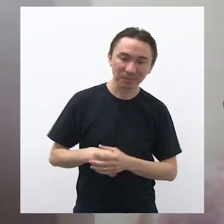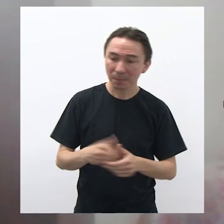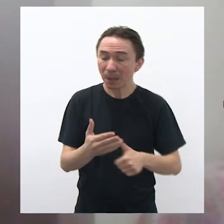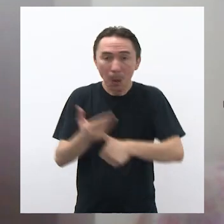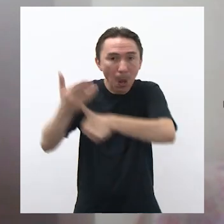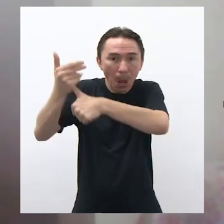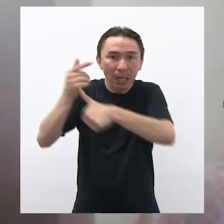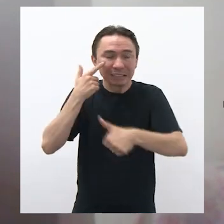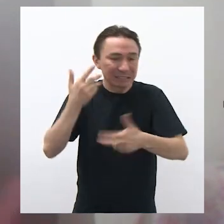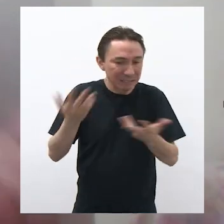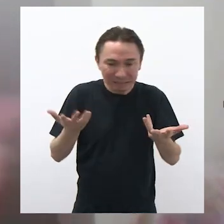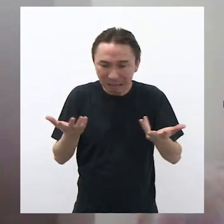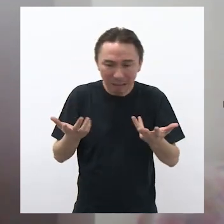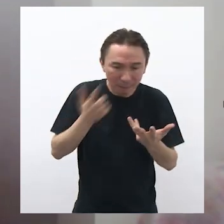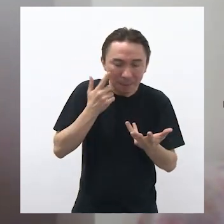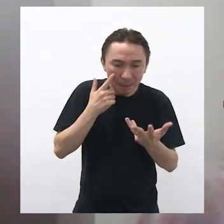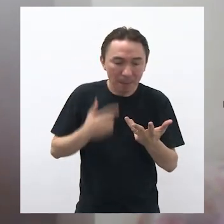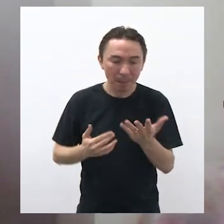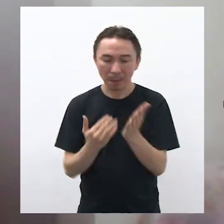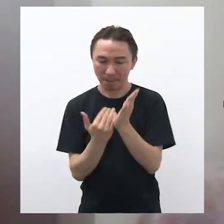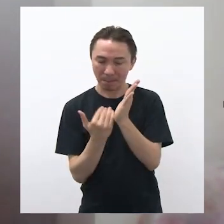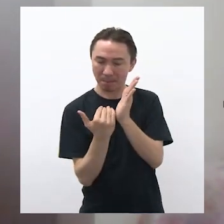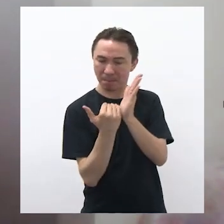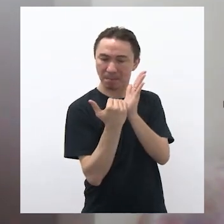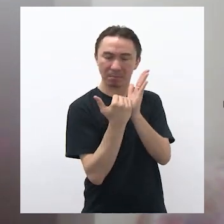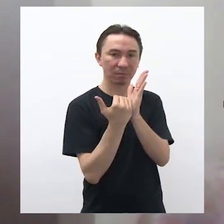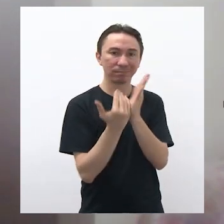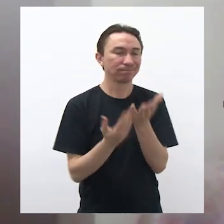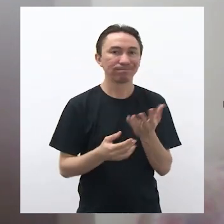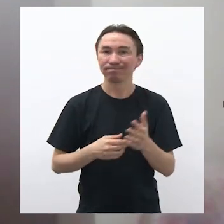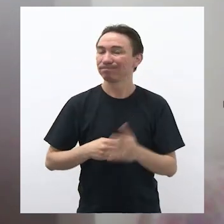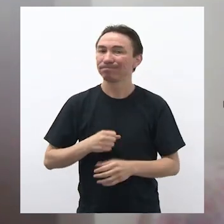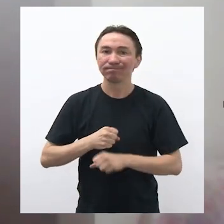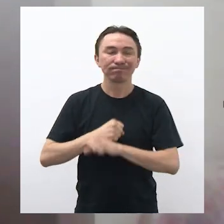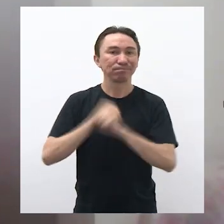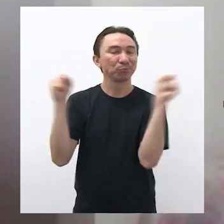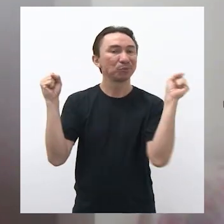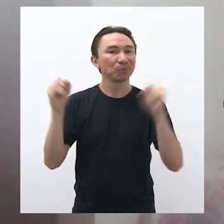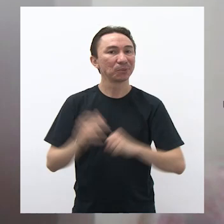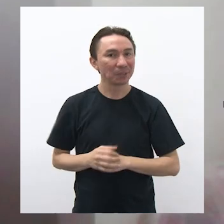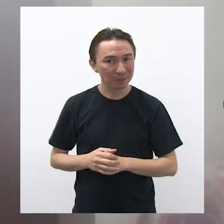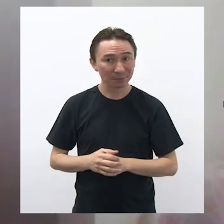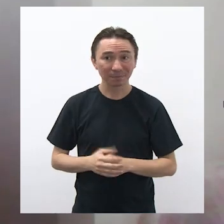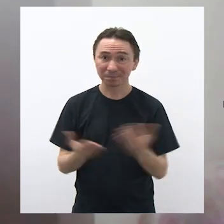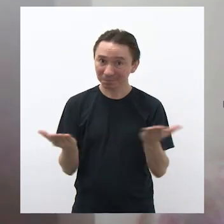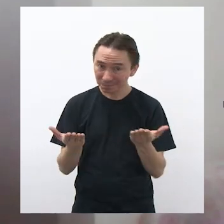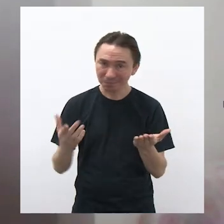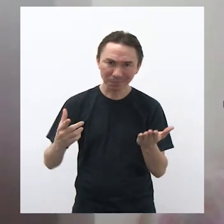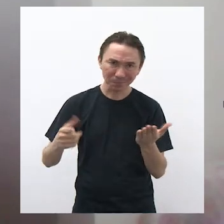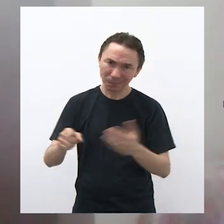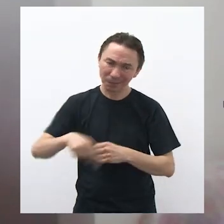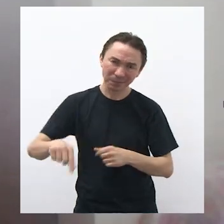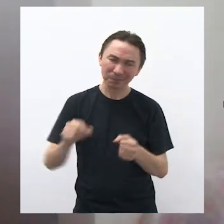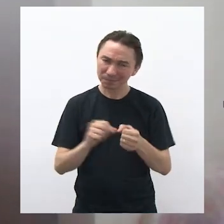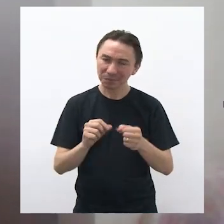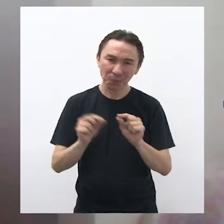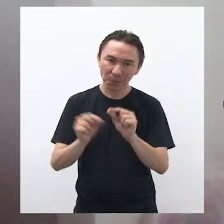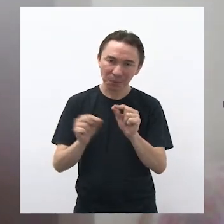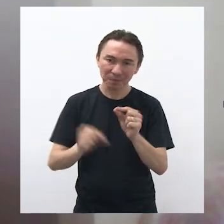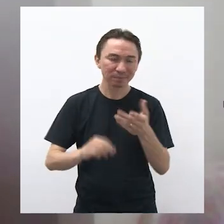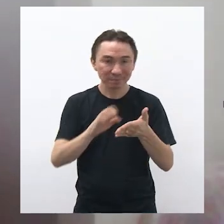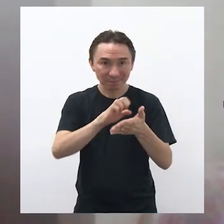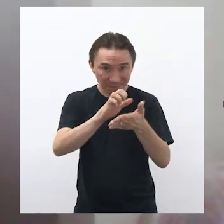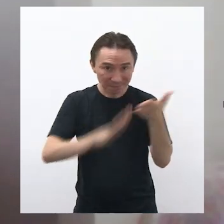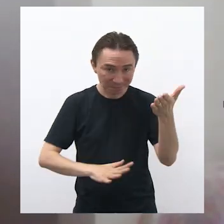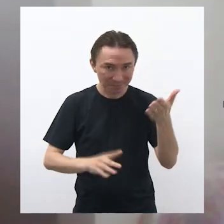Eu falo por mim. E aí a gente vai entrar no exercício agora, nesse primeiro momento, que vai fazer a gente refletir exatamente sobre